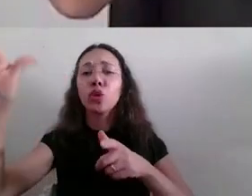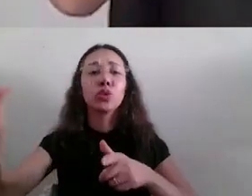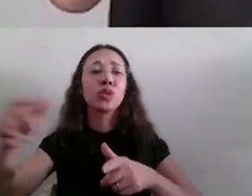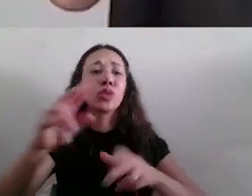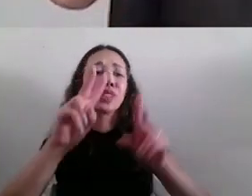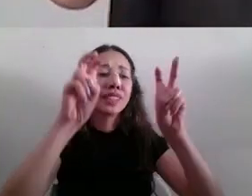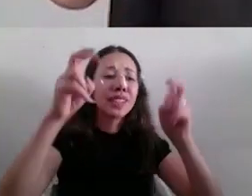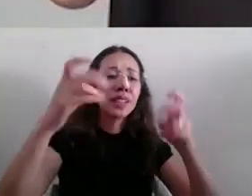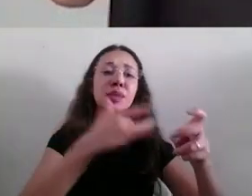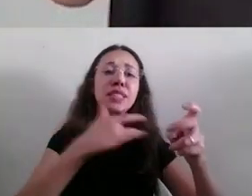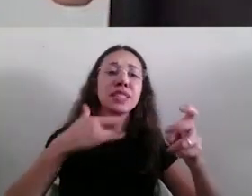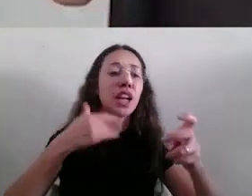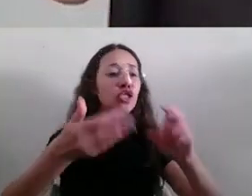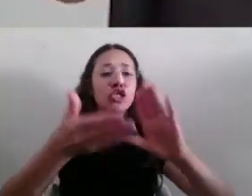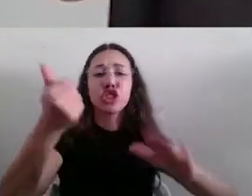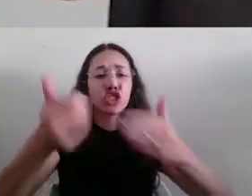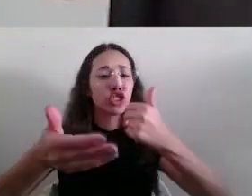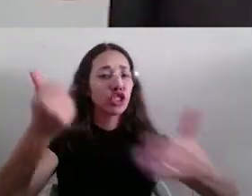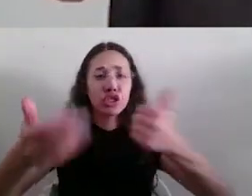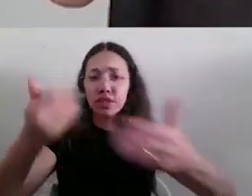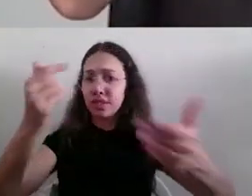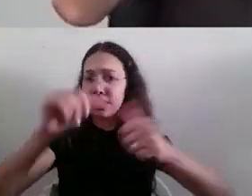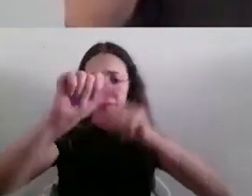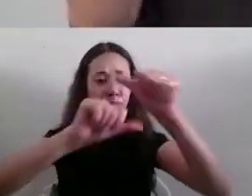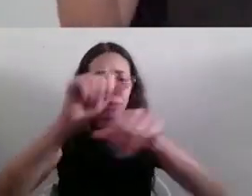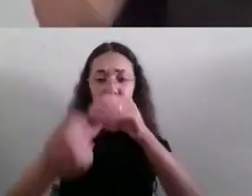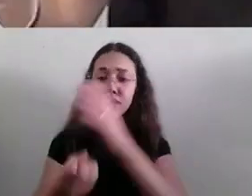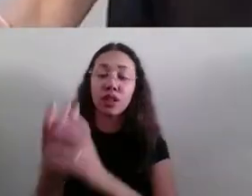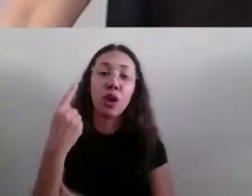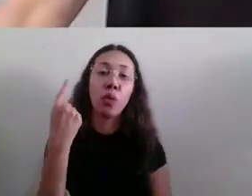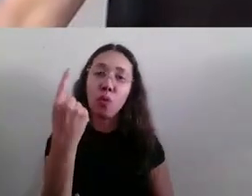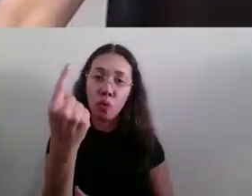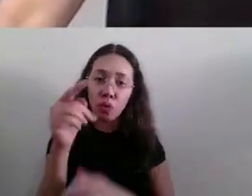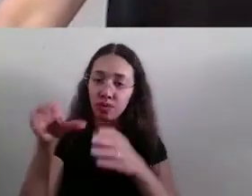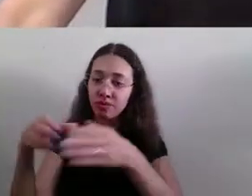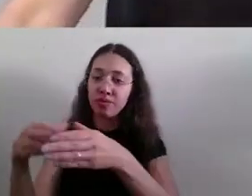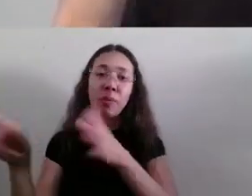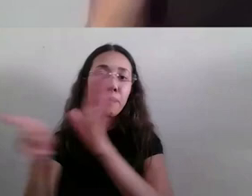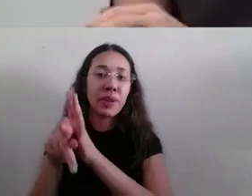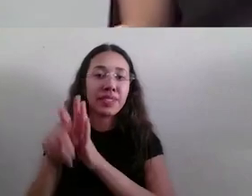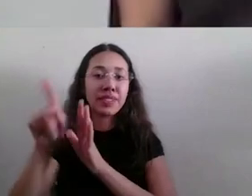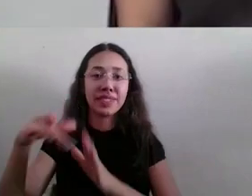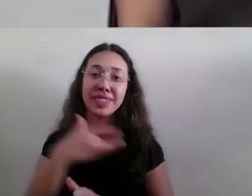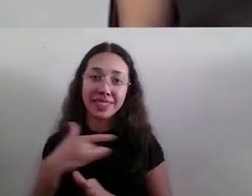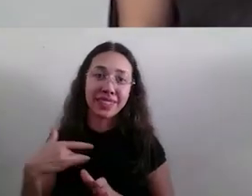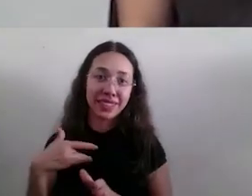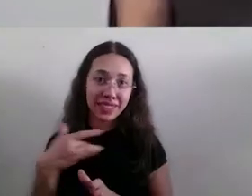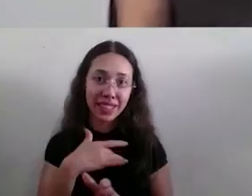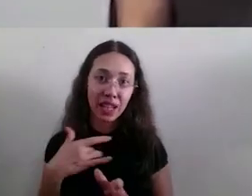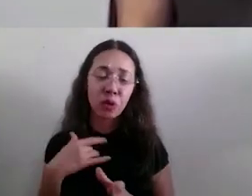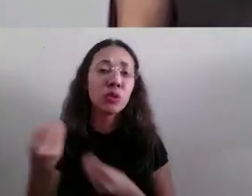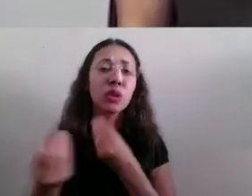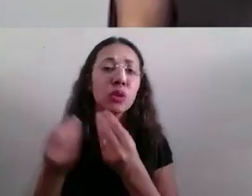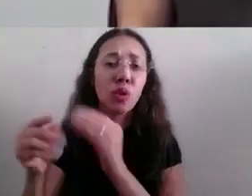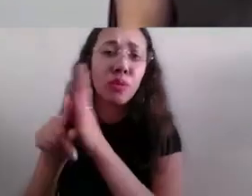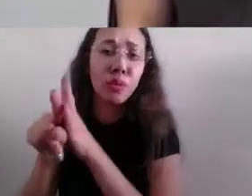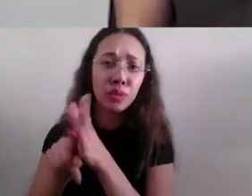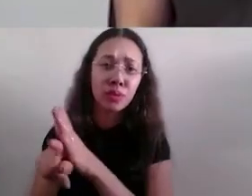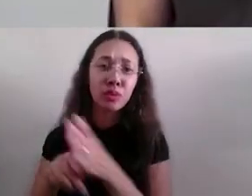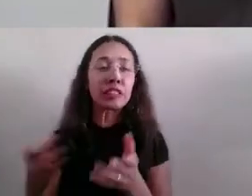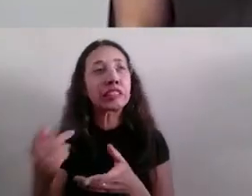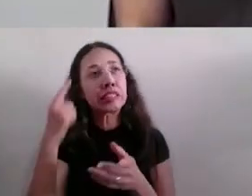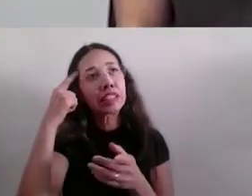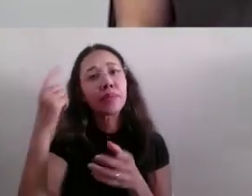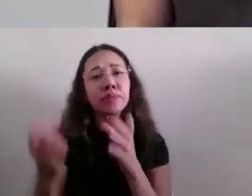saúde, e criaram um único núcleo para julgar essas matérias, essa matéria relacionada à saúde. E como é que eles fizeram? Eles criaram uma estrutura,